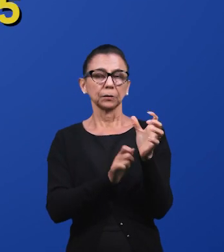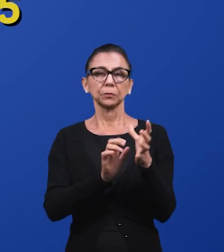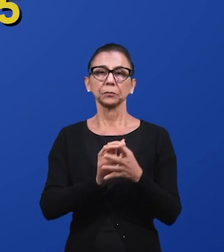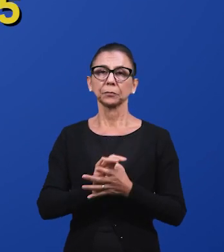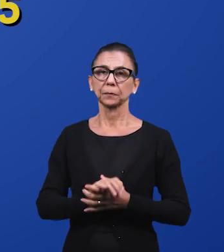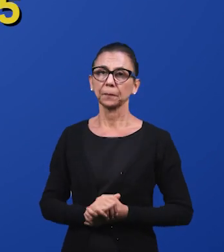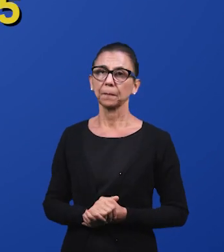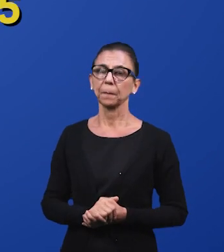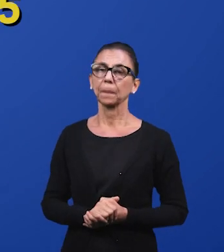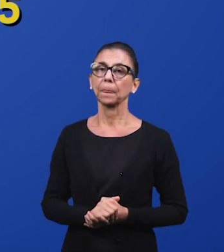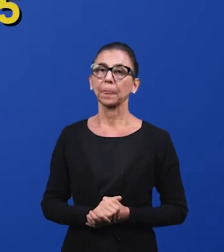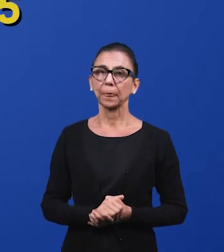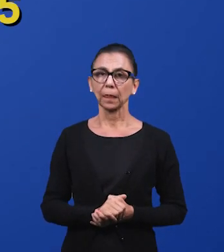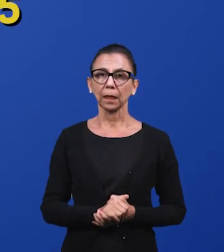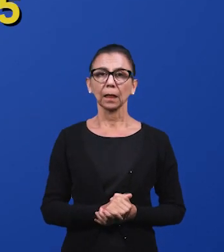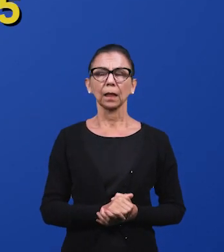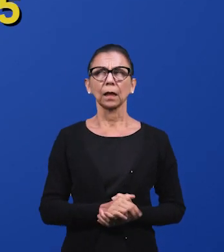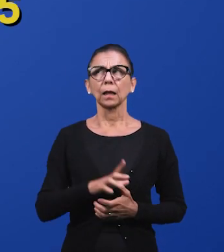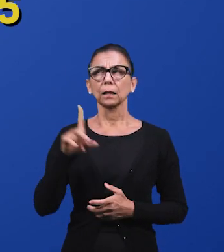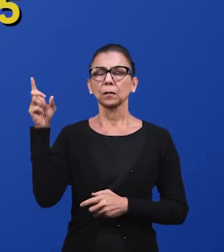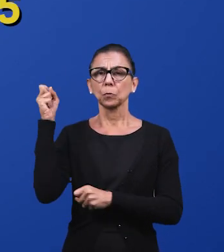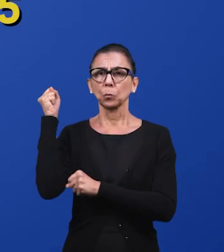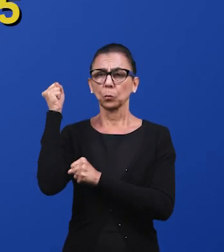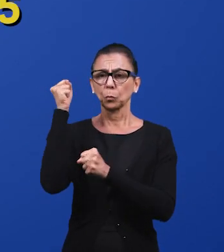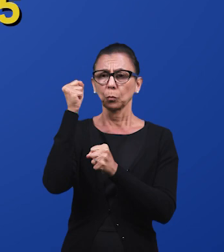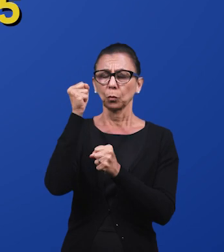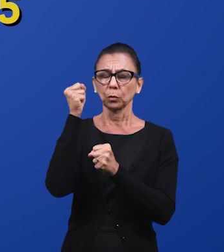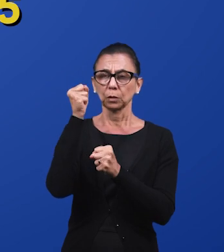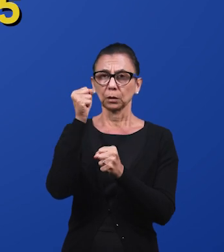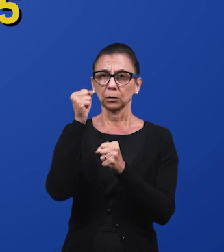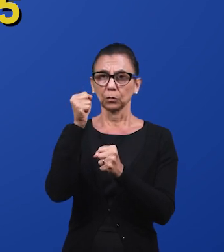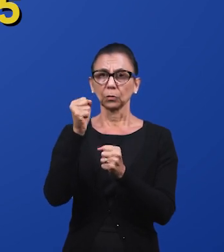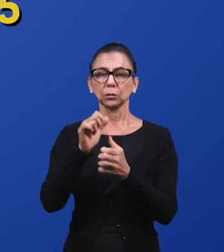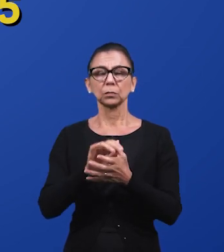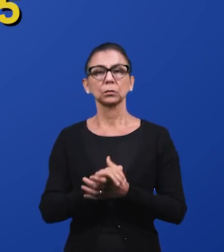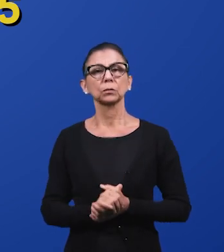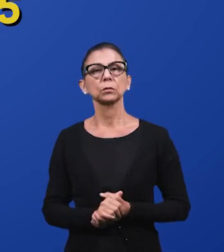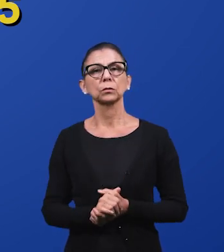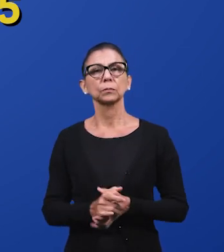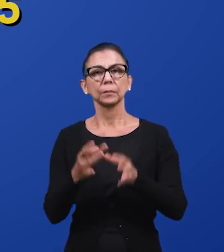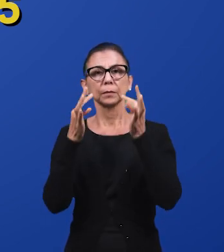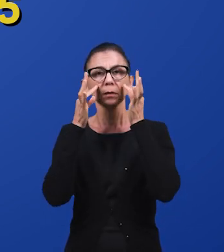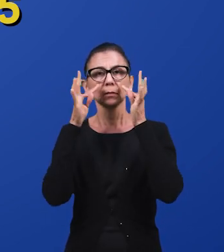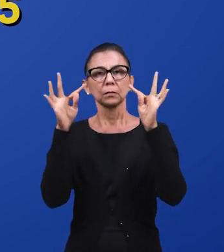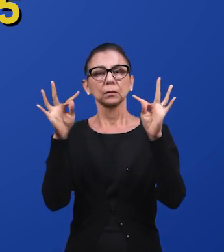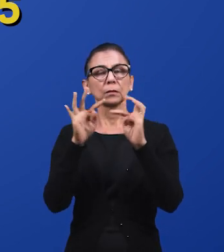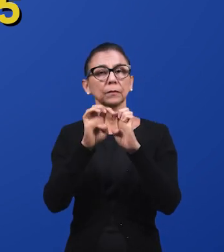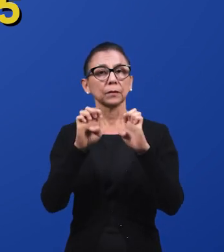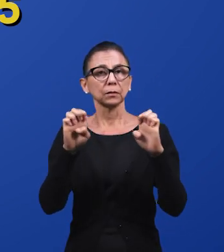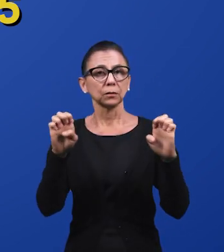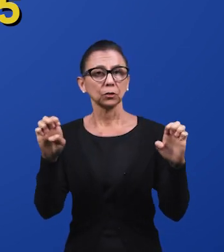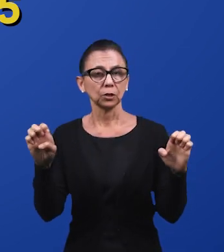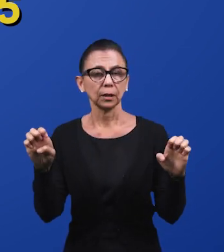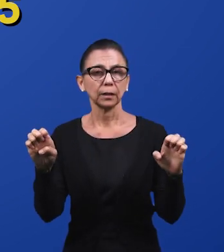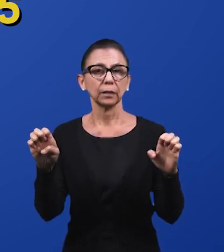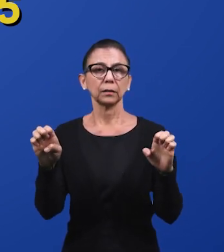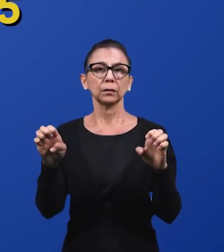Romanos 16:25 diz: ora, aquele que é poderoso para vos confirmar segundo o meu